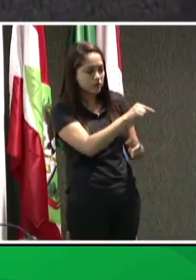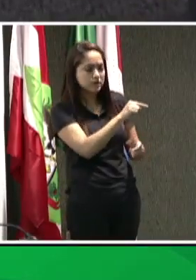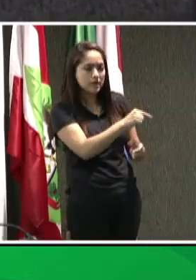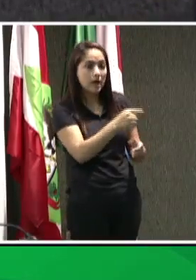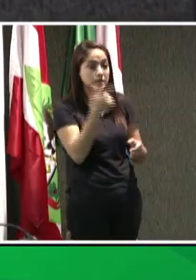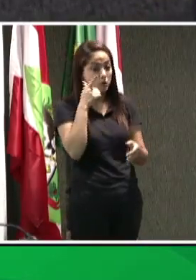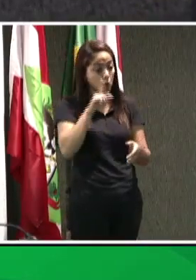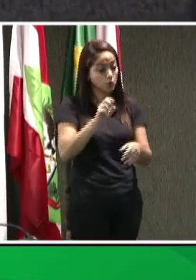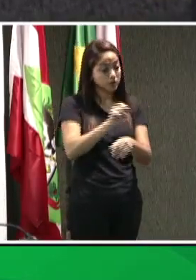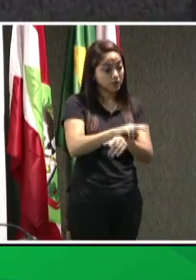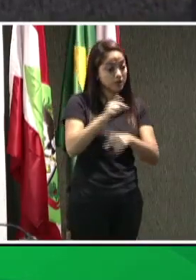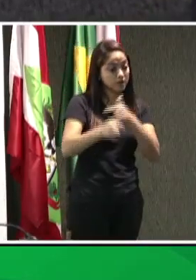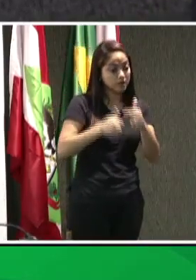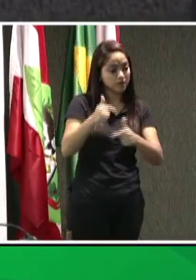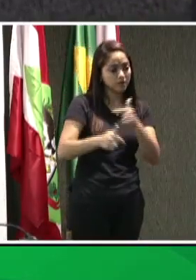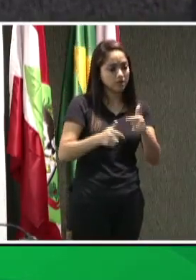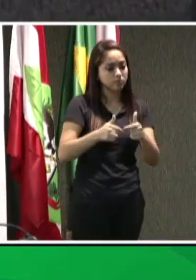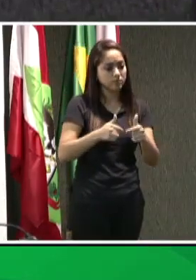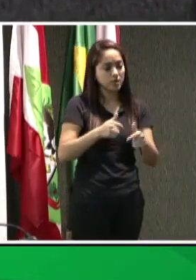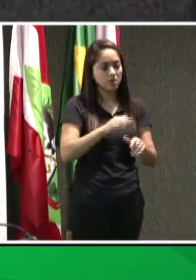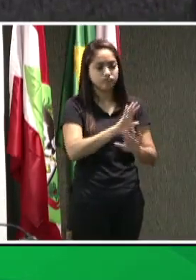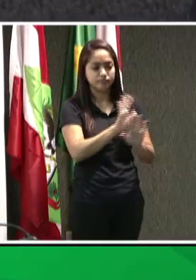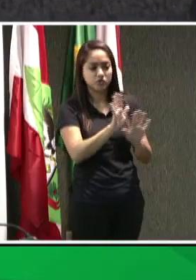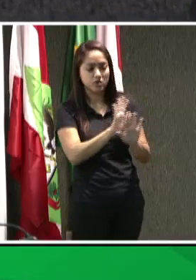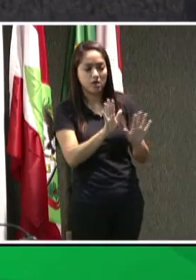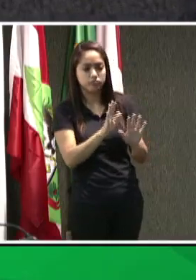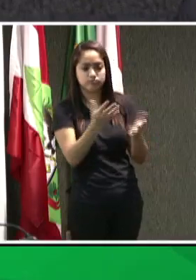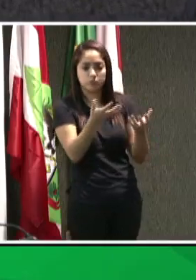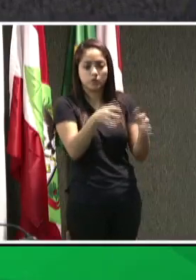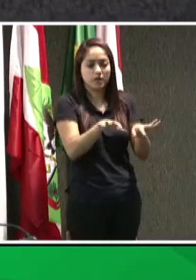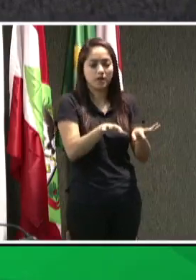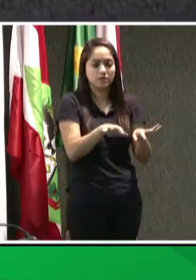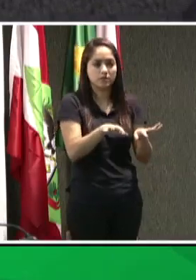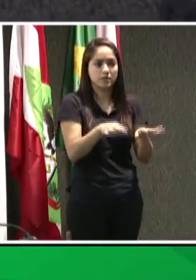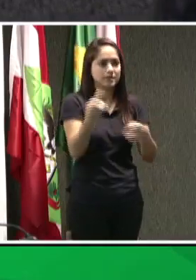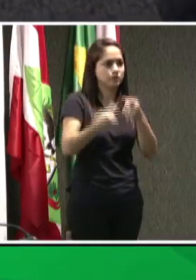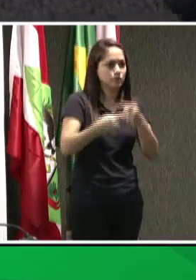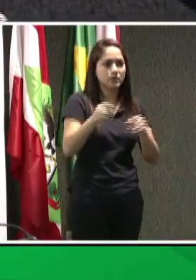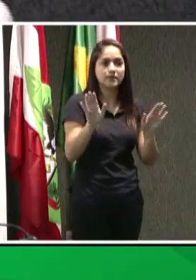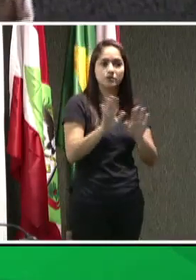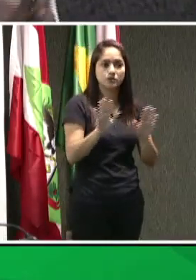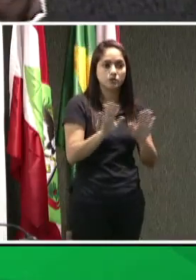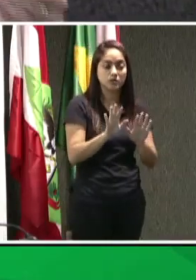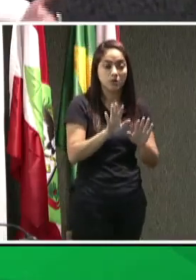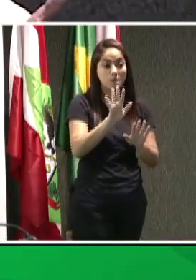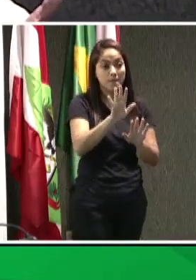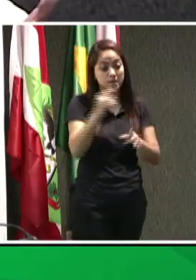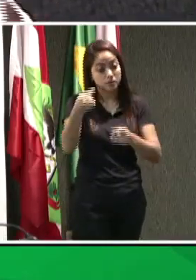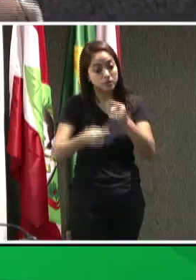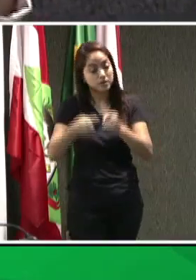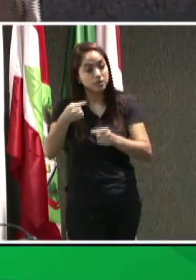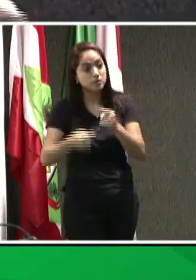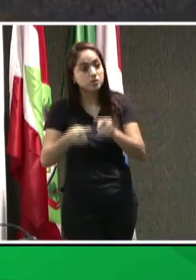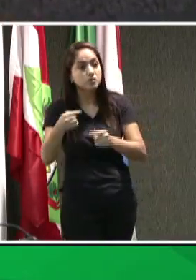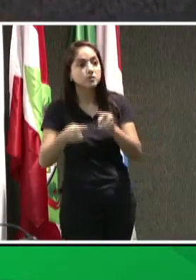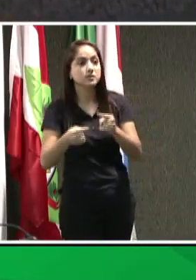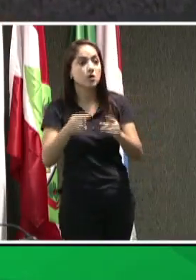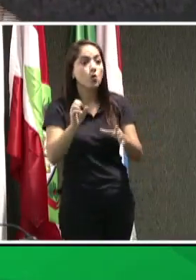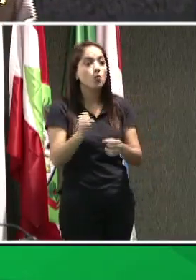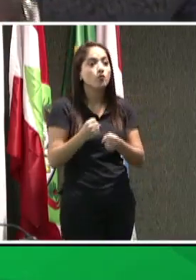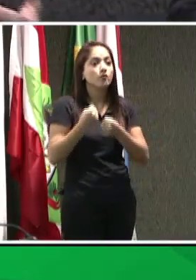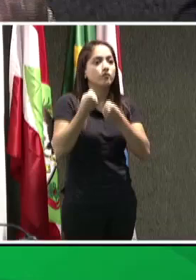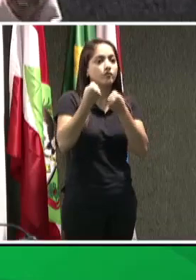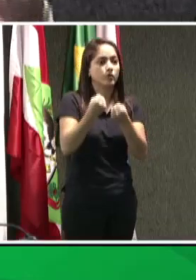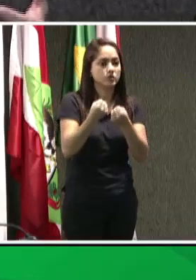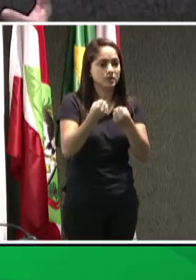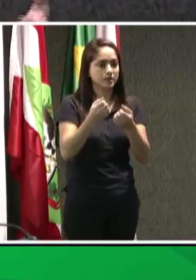vou dizer tchau, não quero teu voto. Porque não está em discussão isso. Está em discussão o fortalecimento